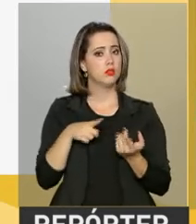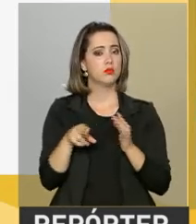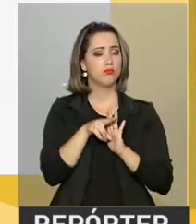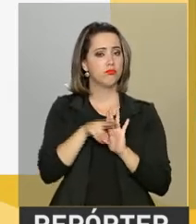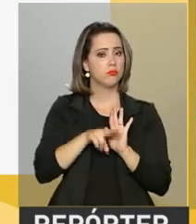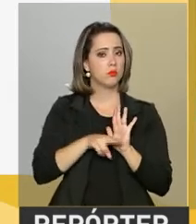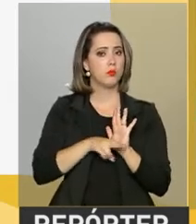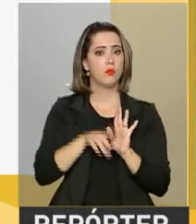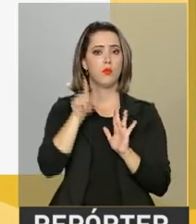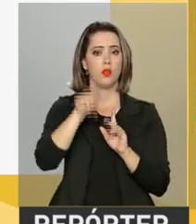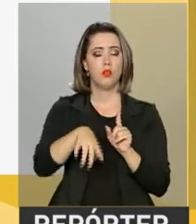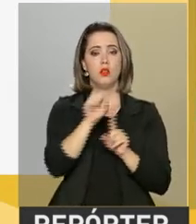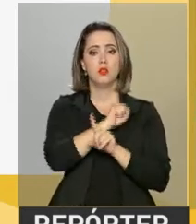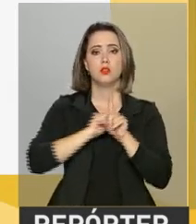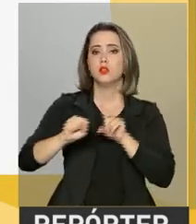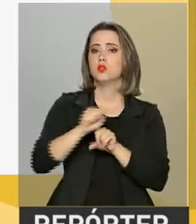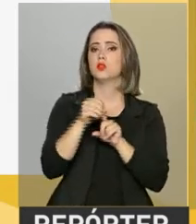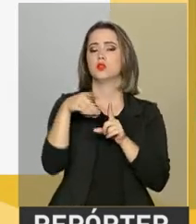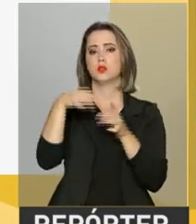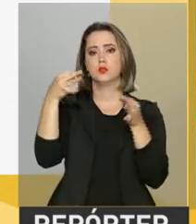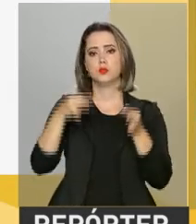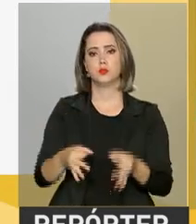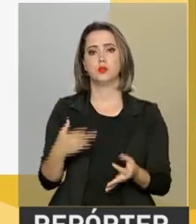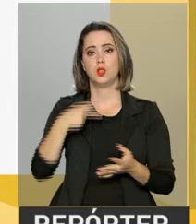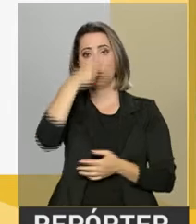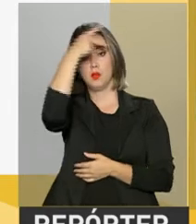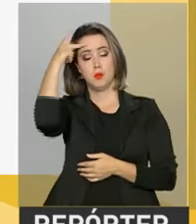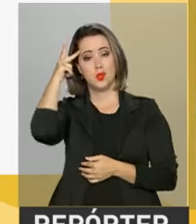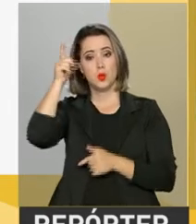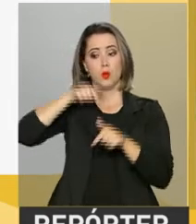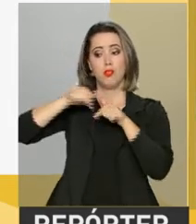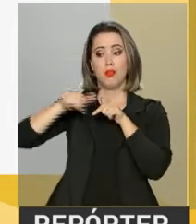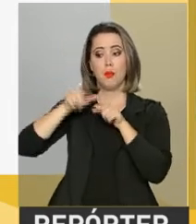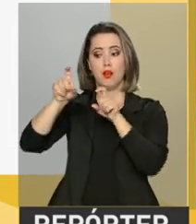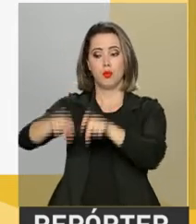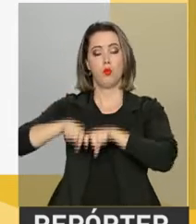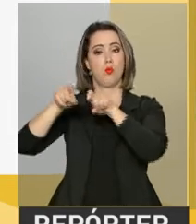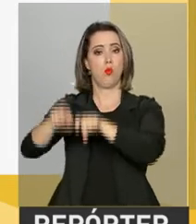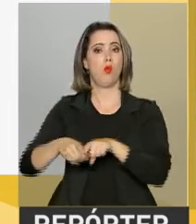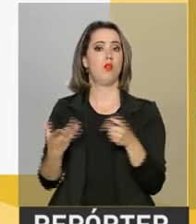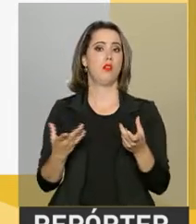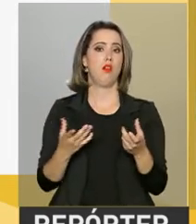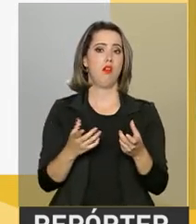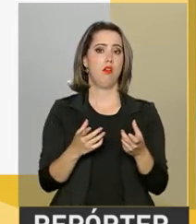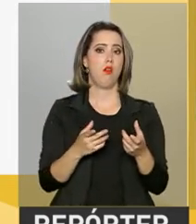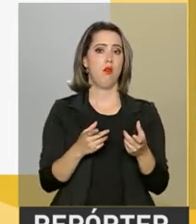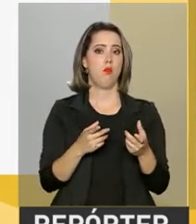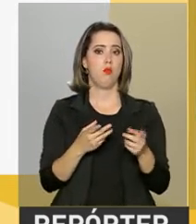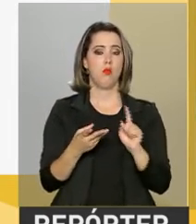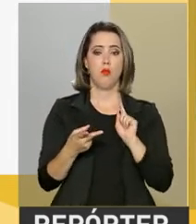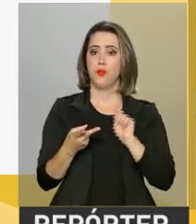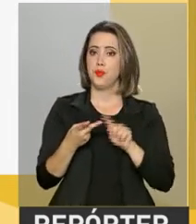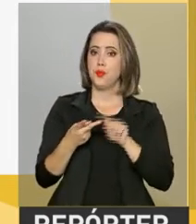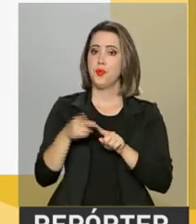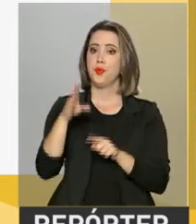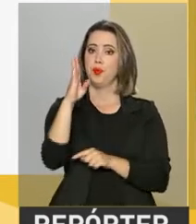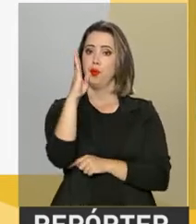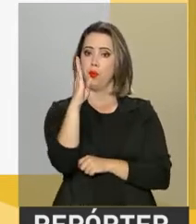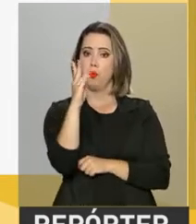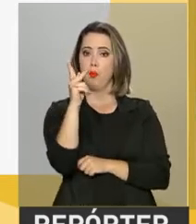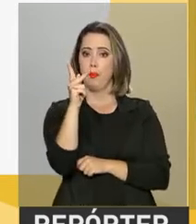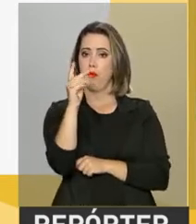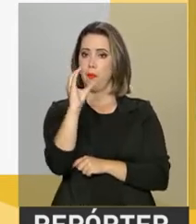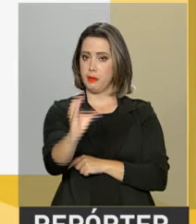convenhamos, socialmente adequados. A questão do trabalhador rural, a questão do benefício de prestação continuada.